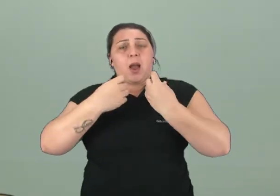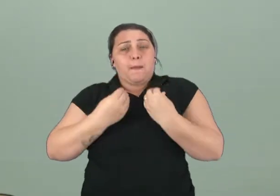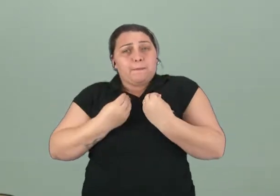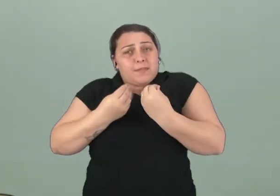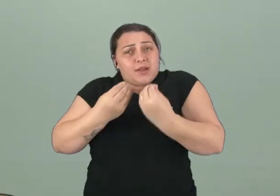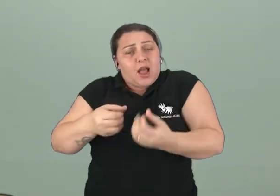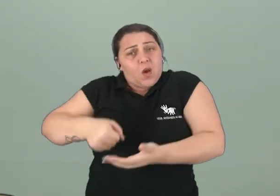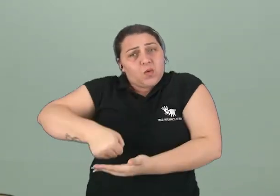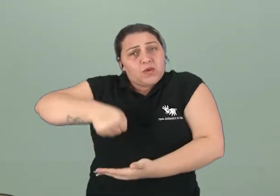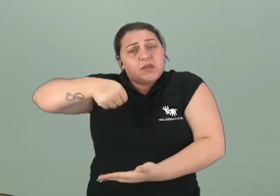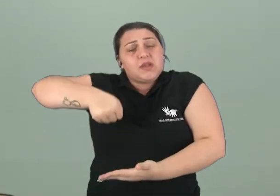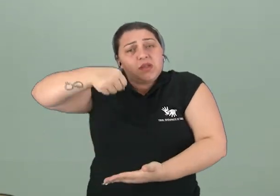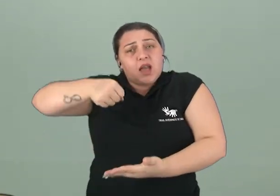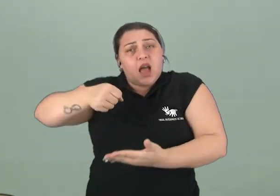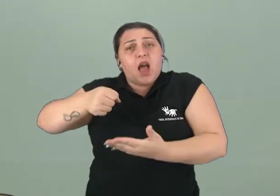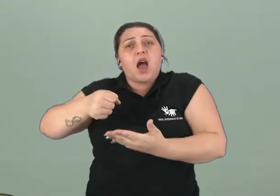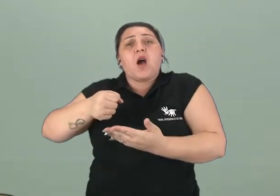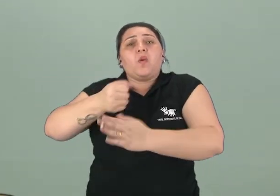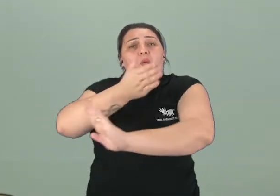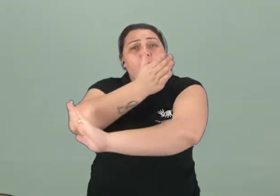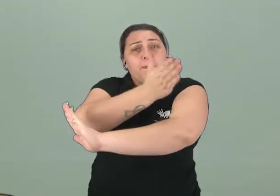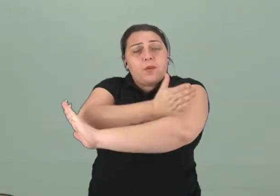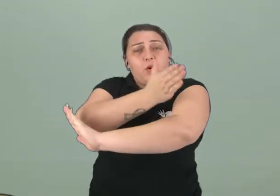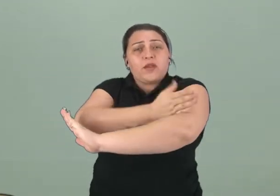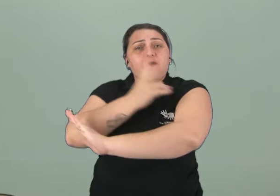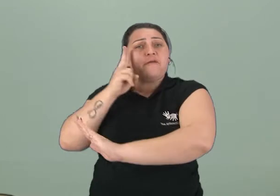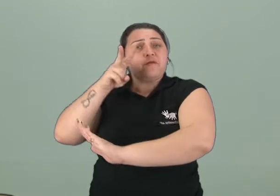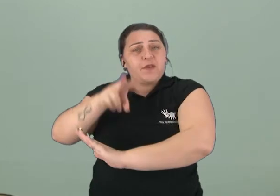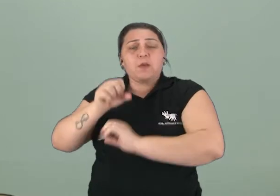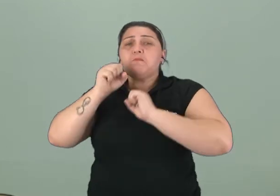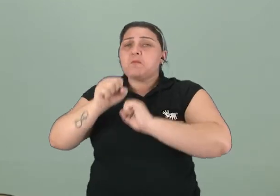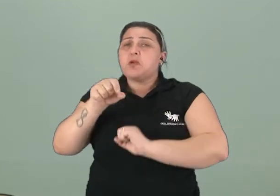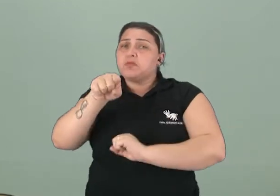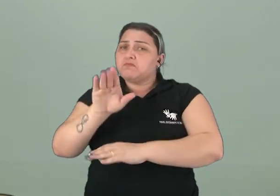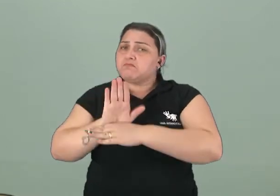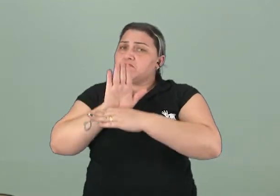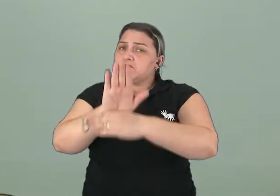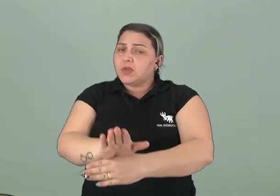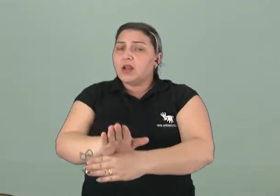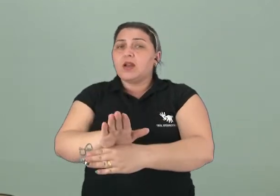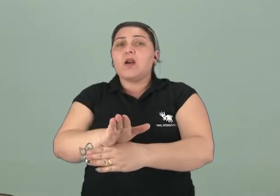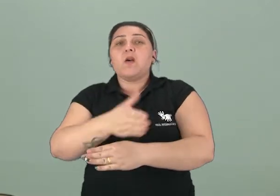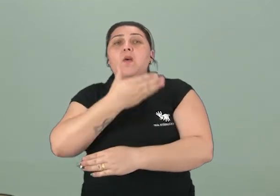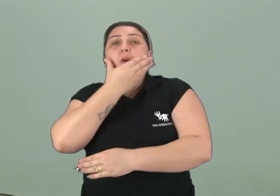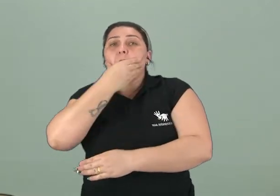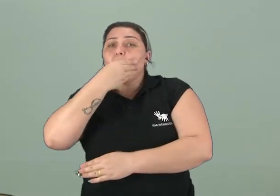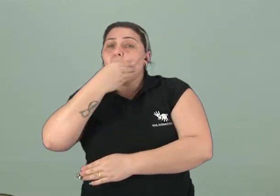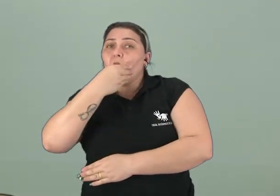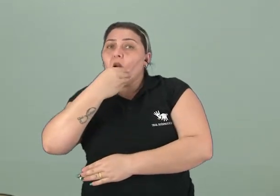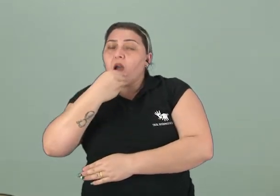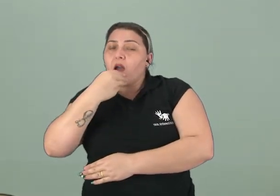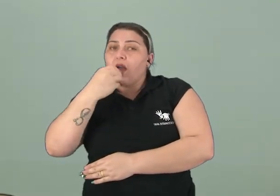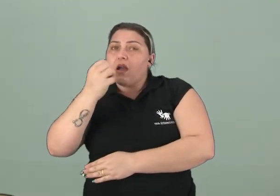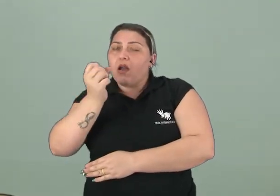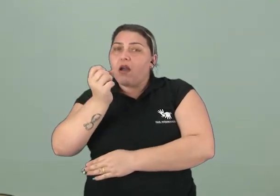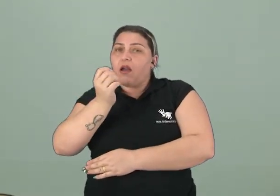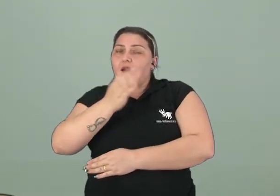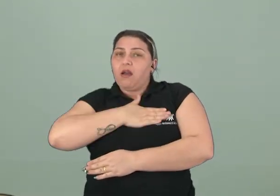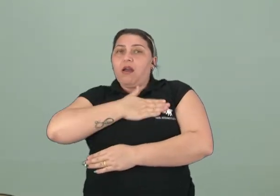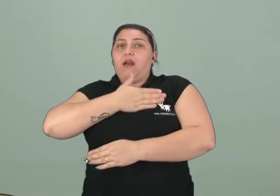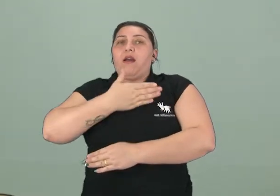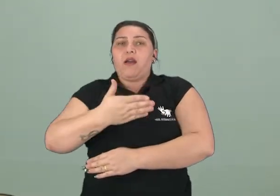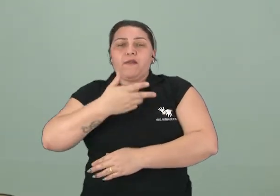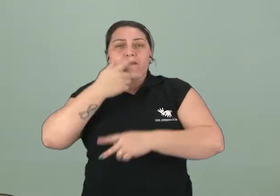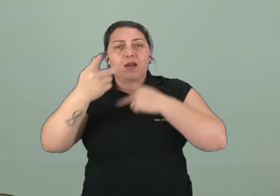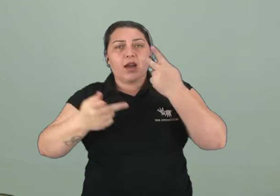num saco e um par de Botas e verá que posso lhe ser o último o rapaz espantado com o gato